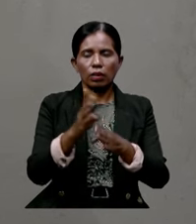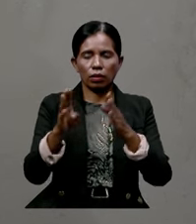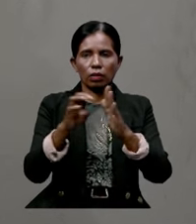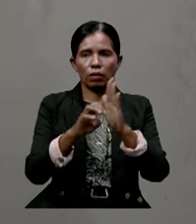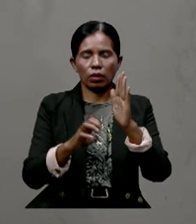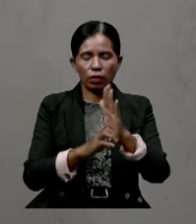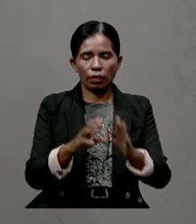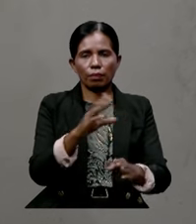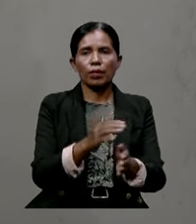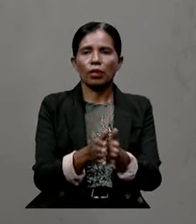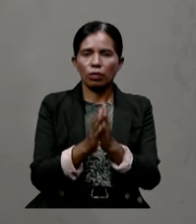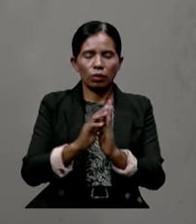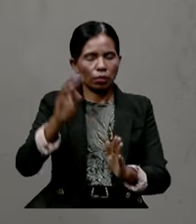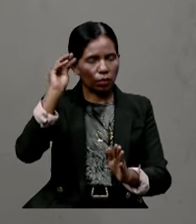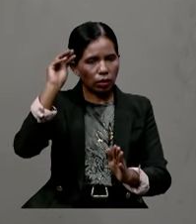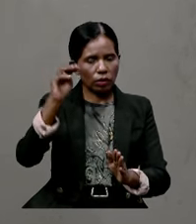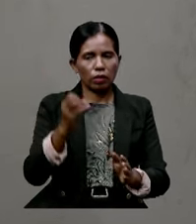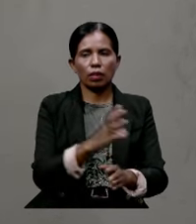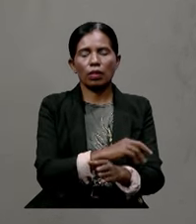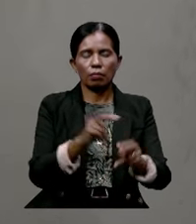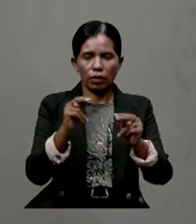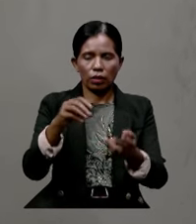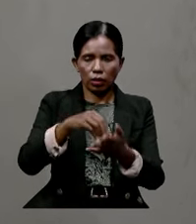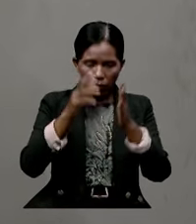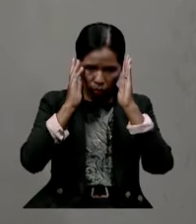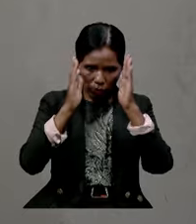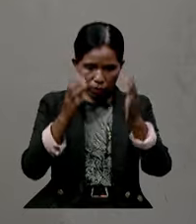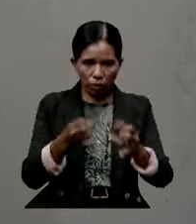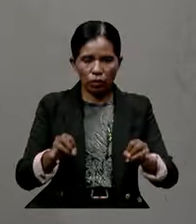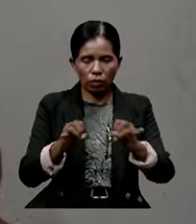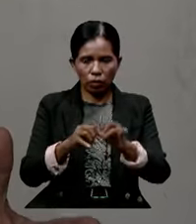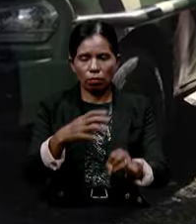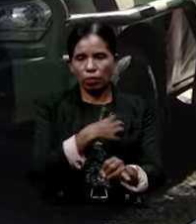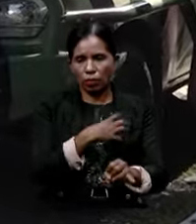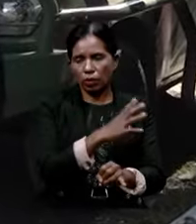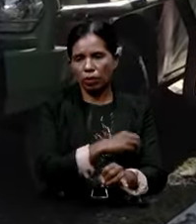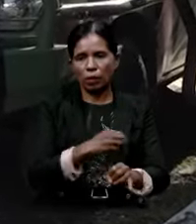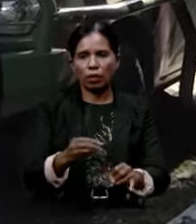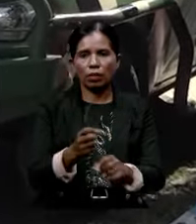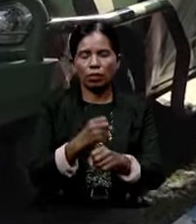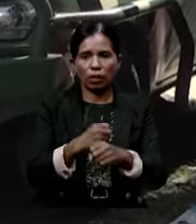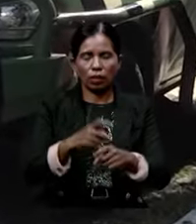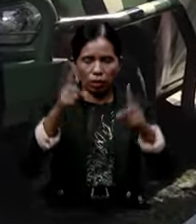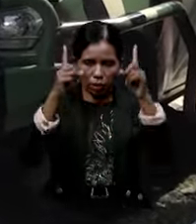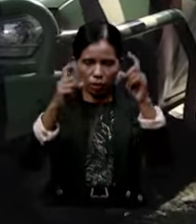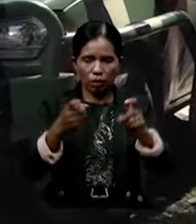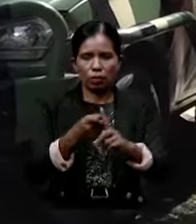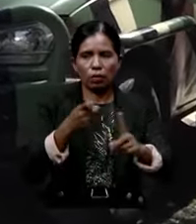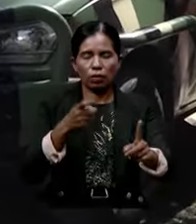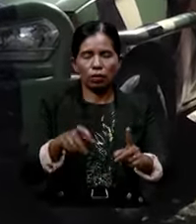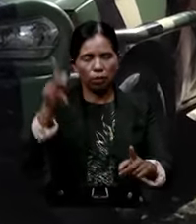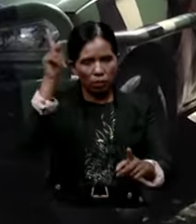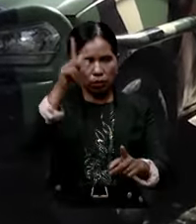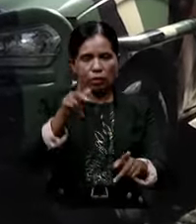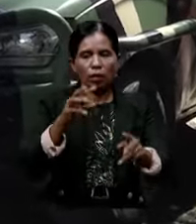Fundação Mahen, russo ministro do interior, precisa estar atenção da instituição PNTL a tomar o exame de russo e psicologia